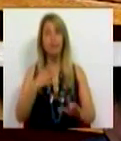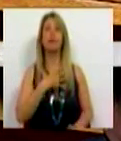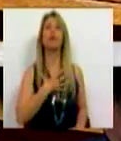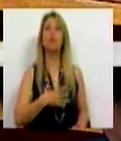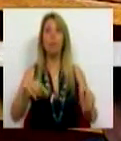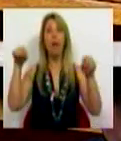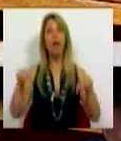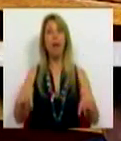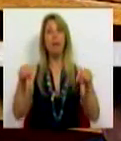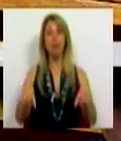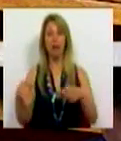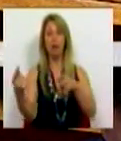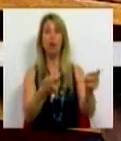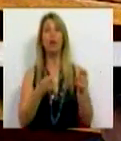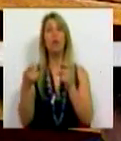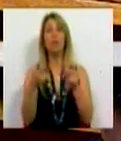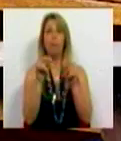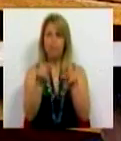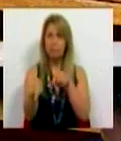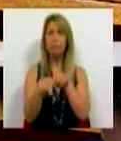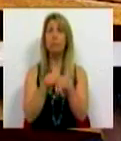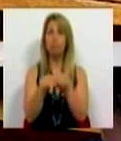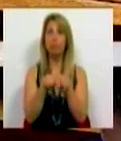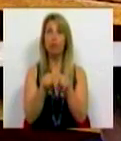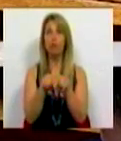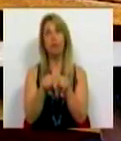aqui, neste debate, essas políticas